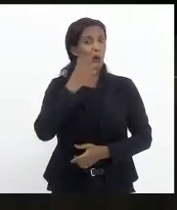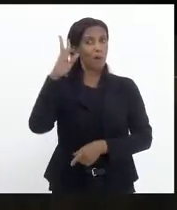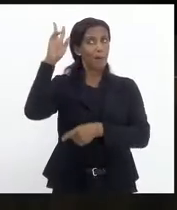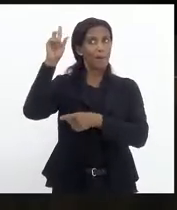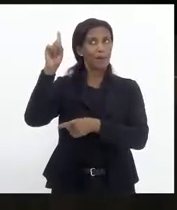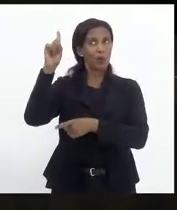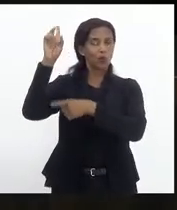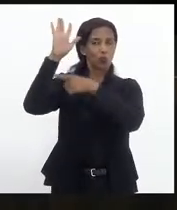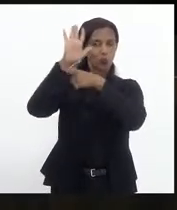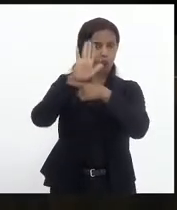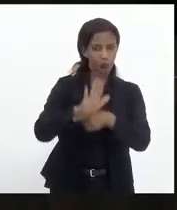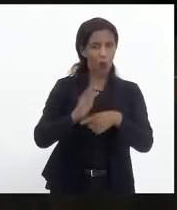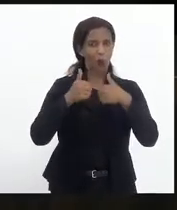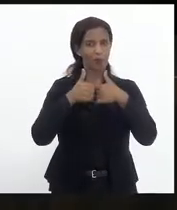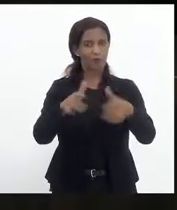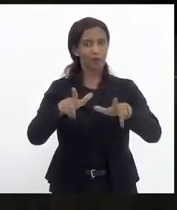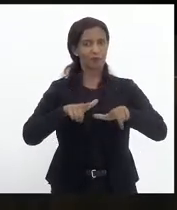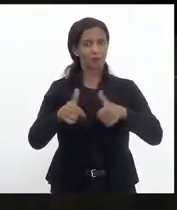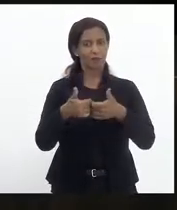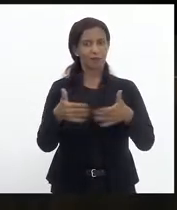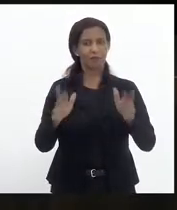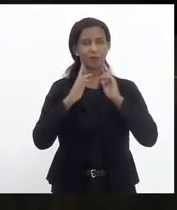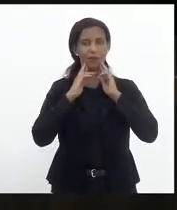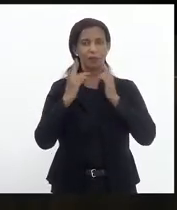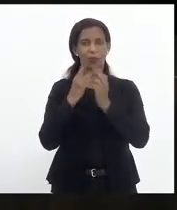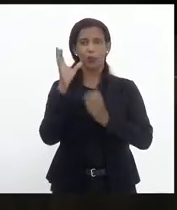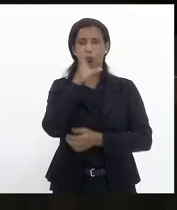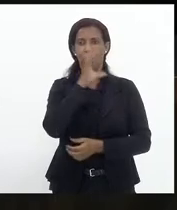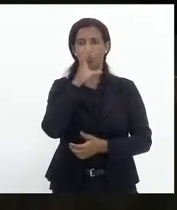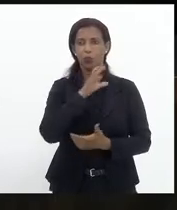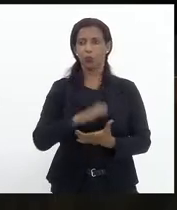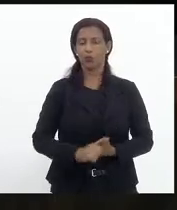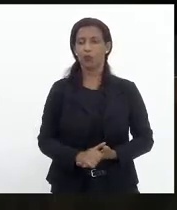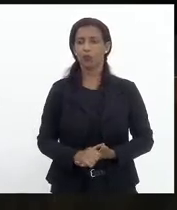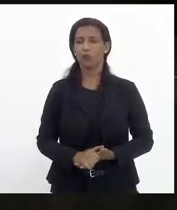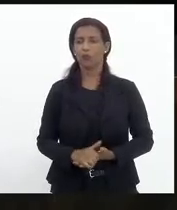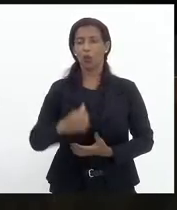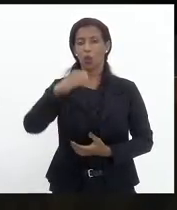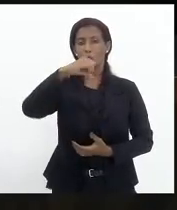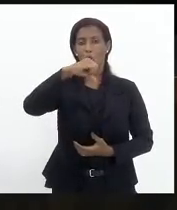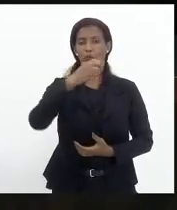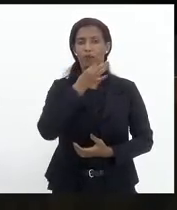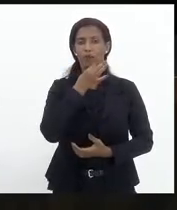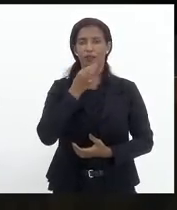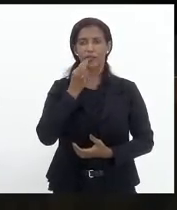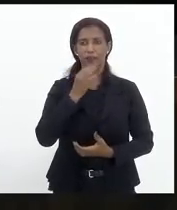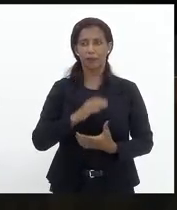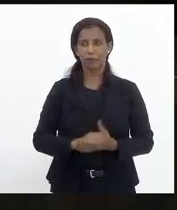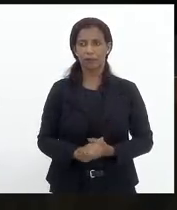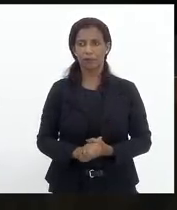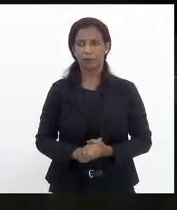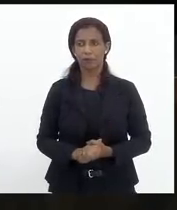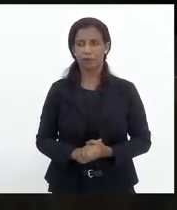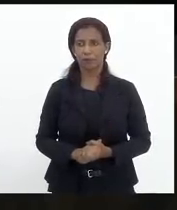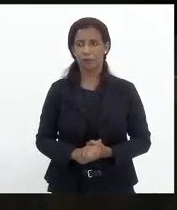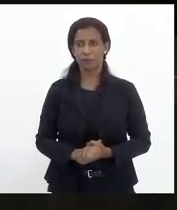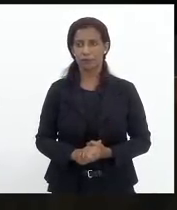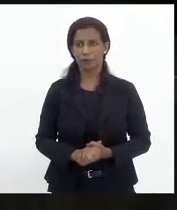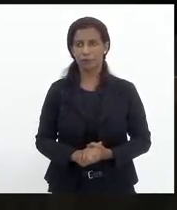proteção de Deus, iniciamos o nosso trabalho. Está aberta a primeira sessão extraordinária do dia 9 de setembro sem